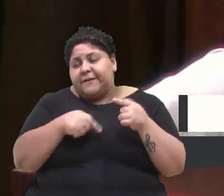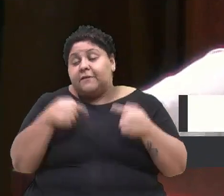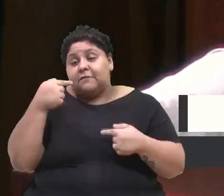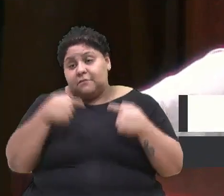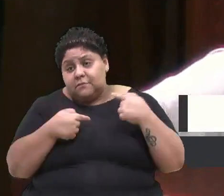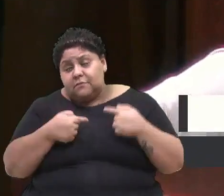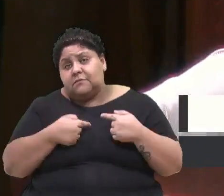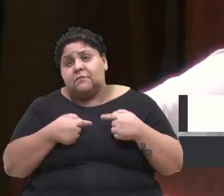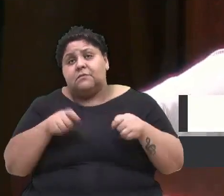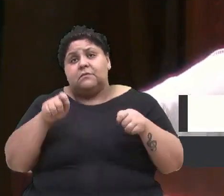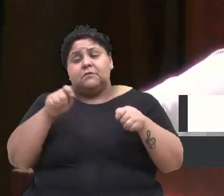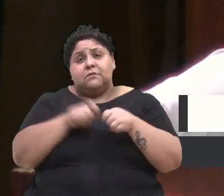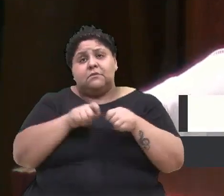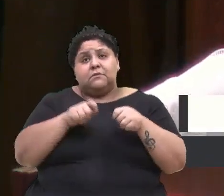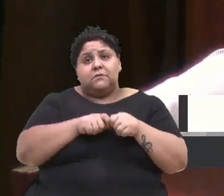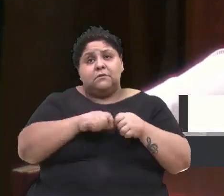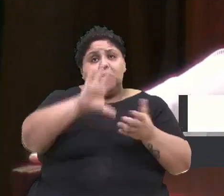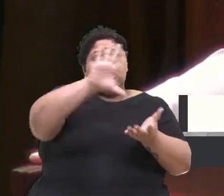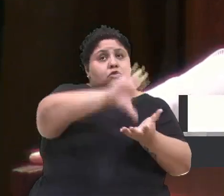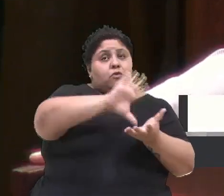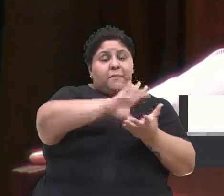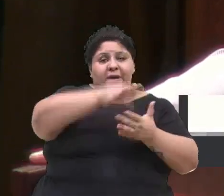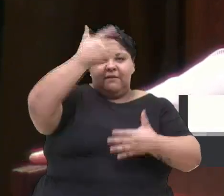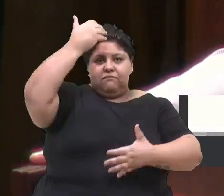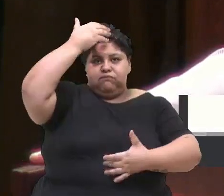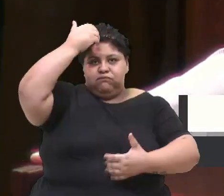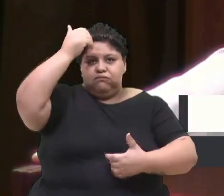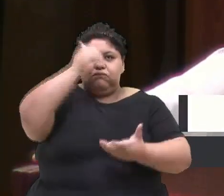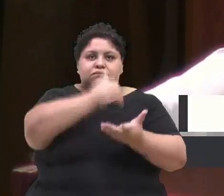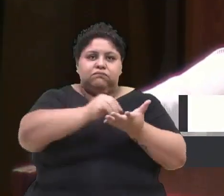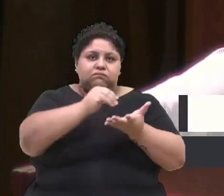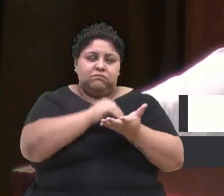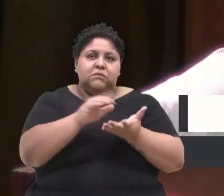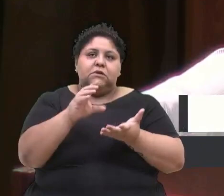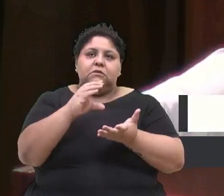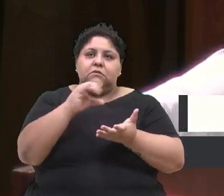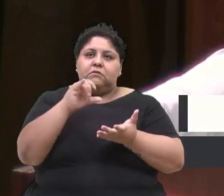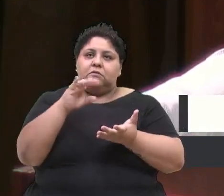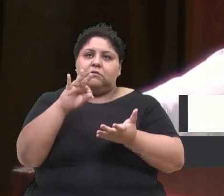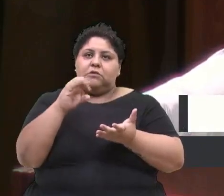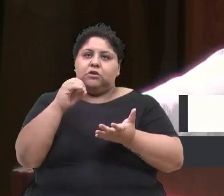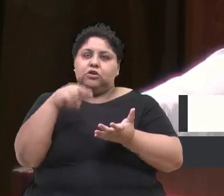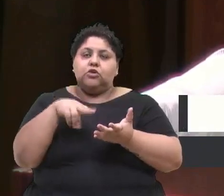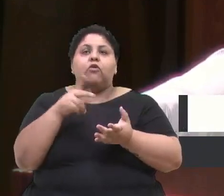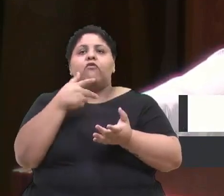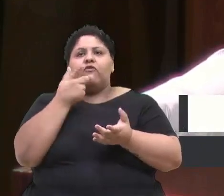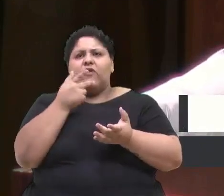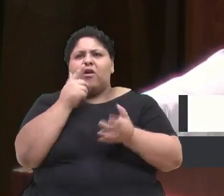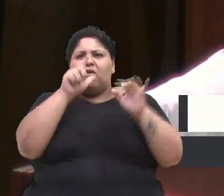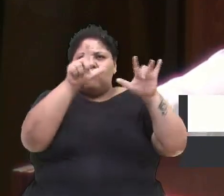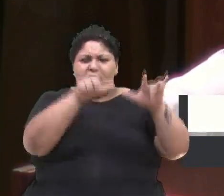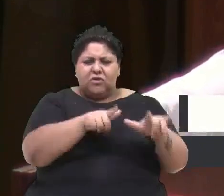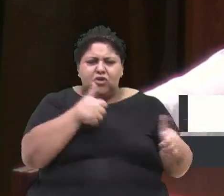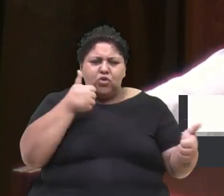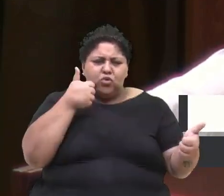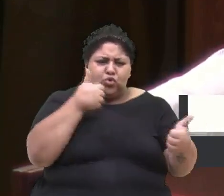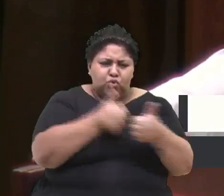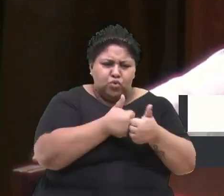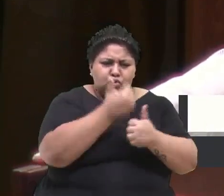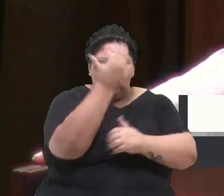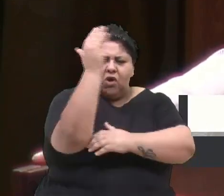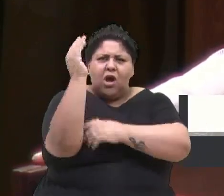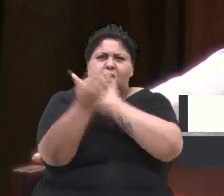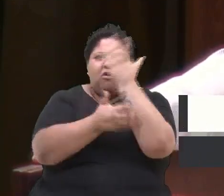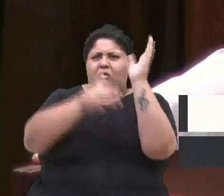refazer a pista no Parque dos Macaquinhos. O secretário Citon disponibilizou um espaço que também é muito bom, lá ao lado do campo municipal. Enfim, eu não